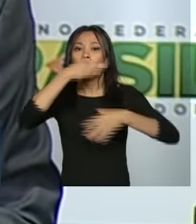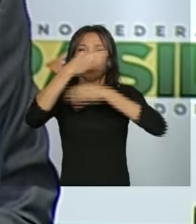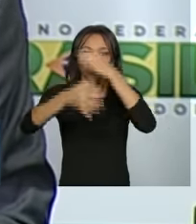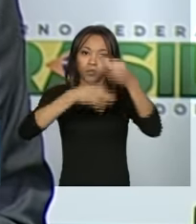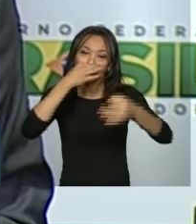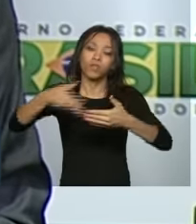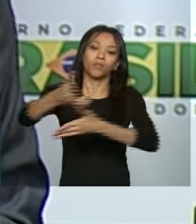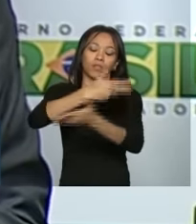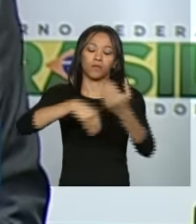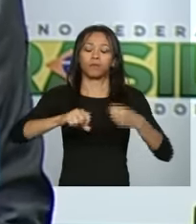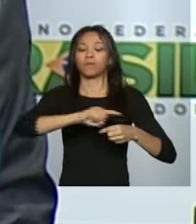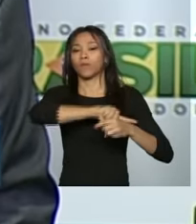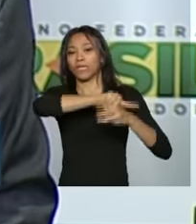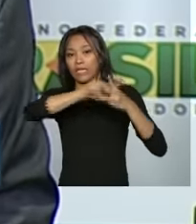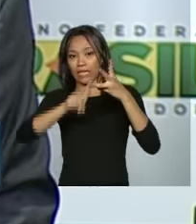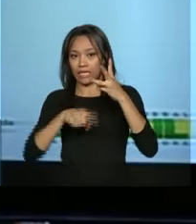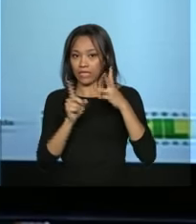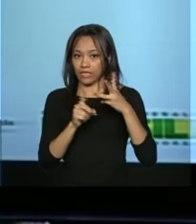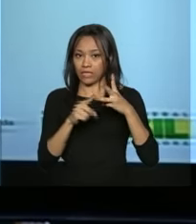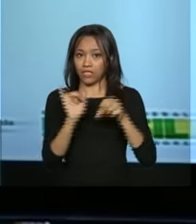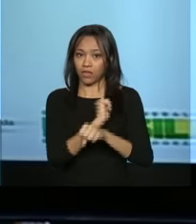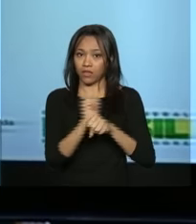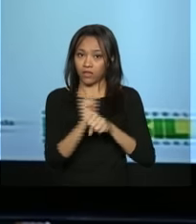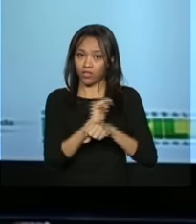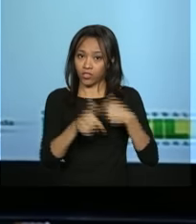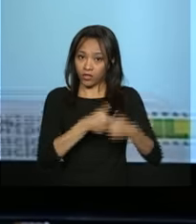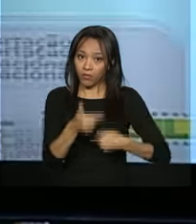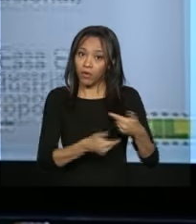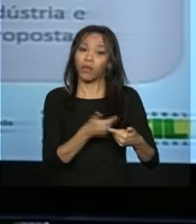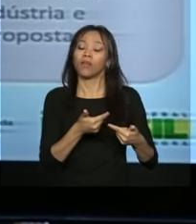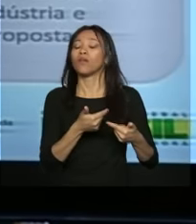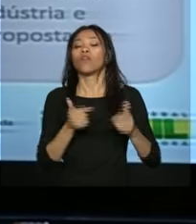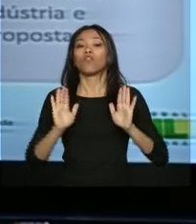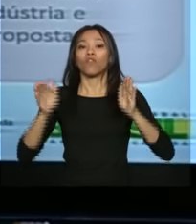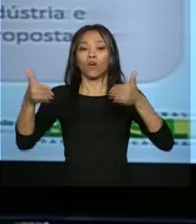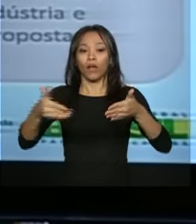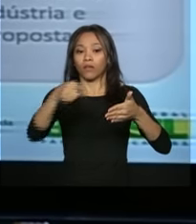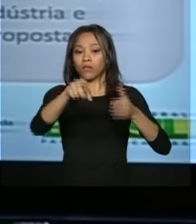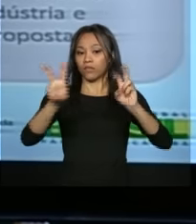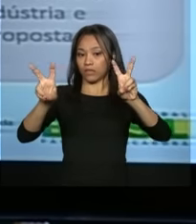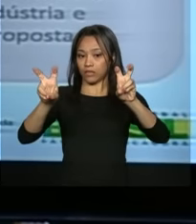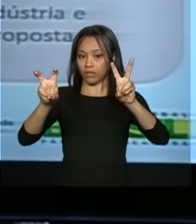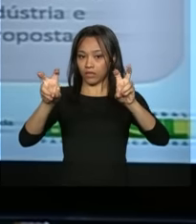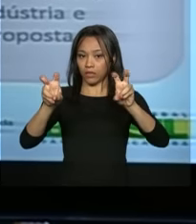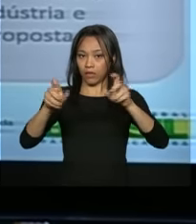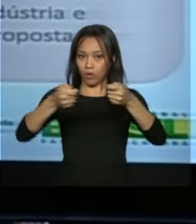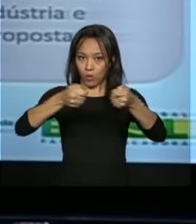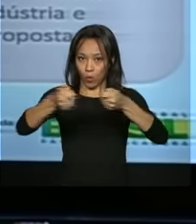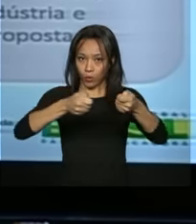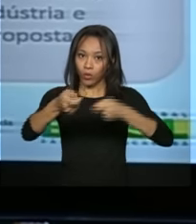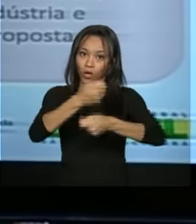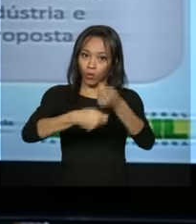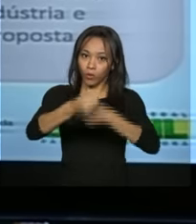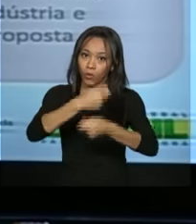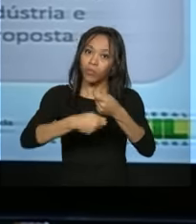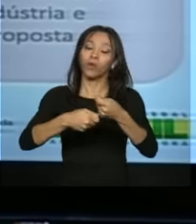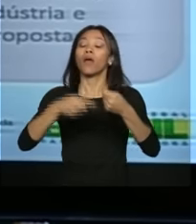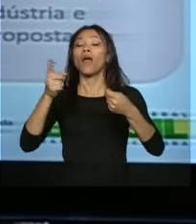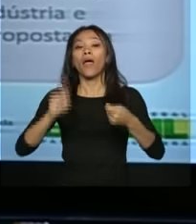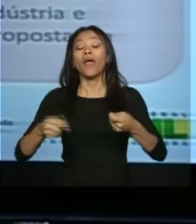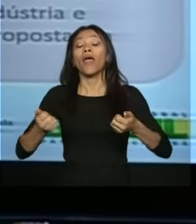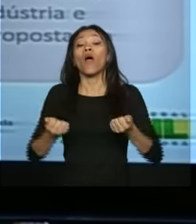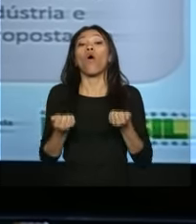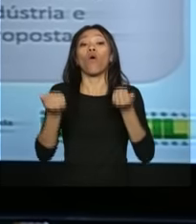terceira medida ação no campo da regulação Econômica objetivo ampliar a oferta e aumentar a